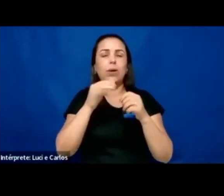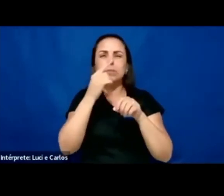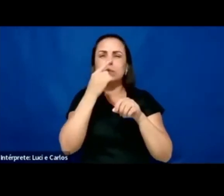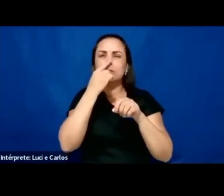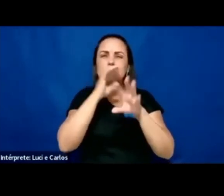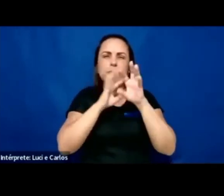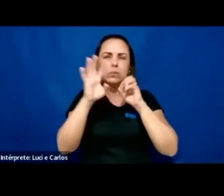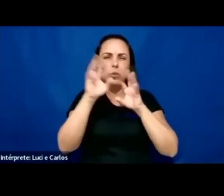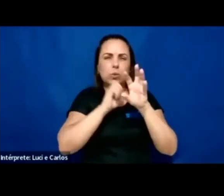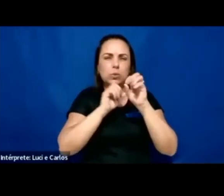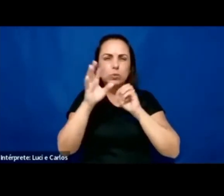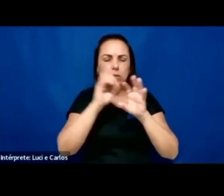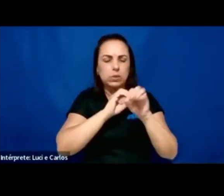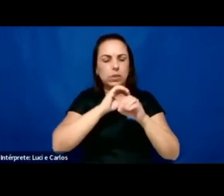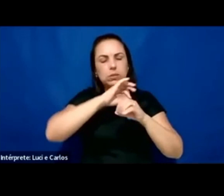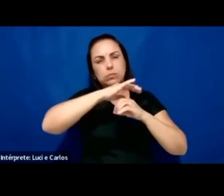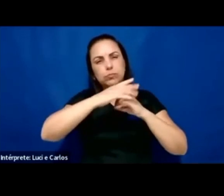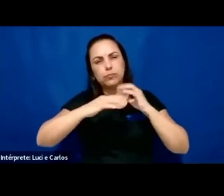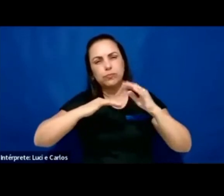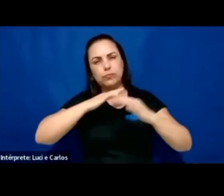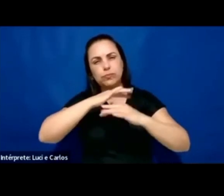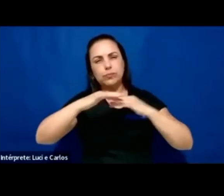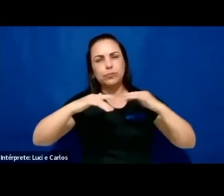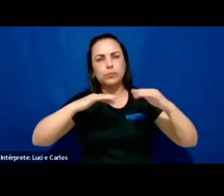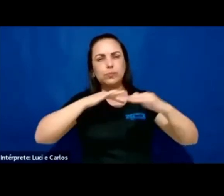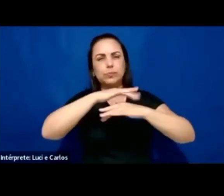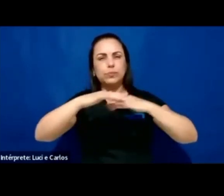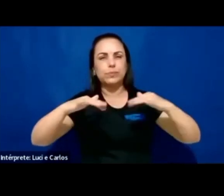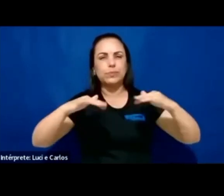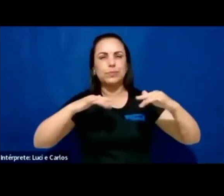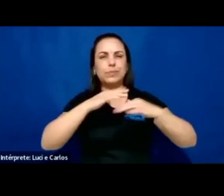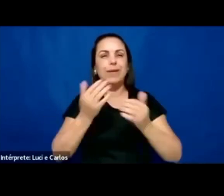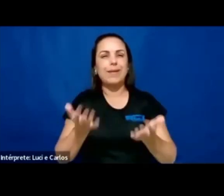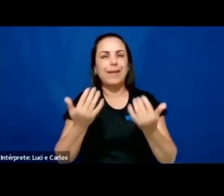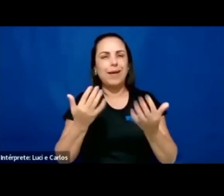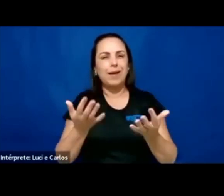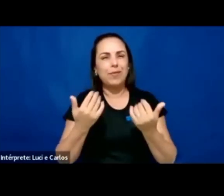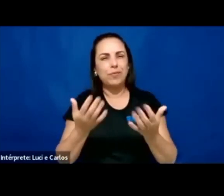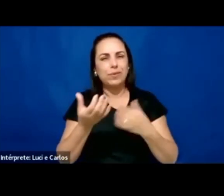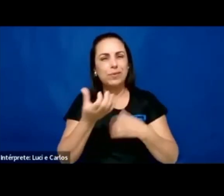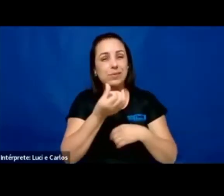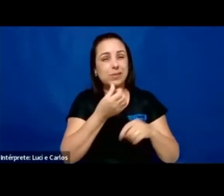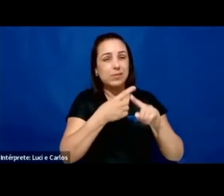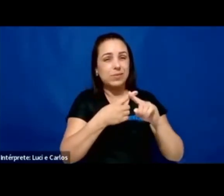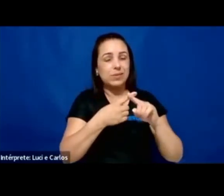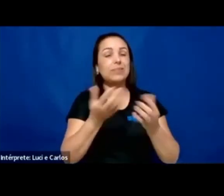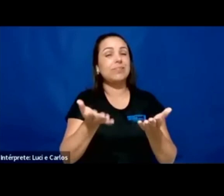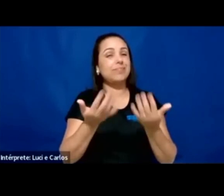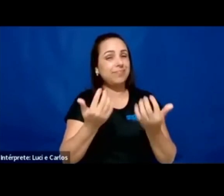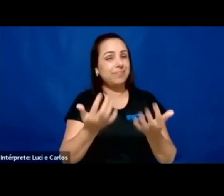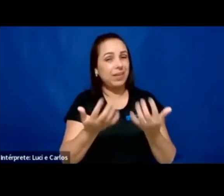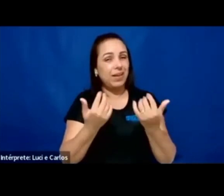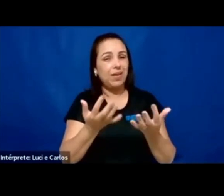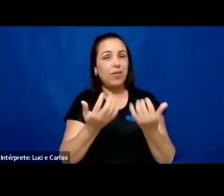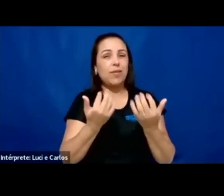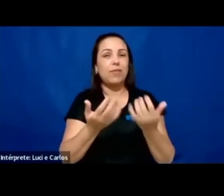Então, a tensão superficial dessa água melhora, ela fica mais leve. E por ser mais leve, é claro que você